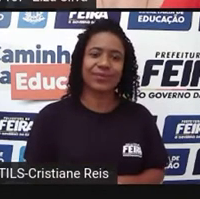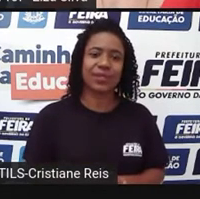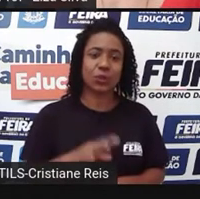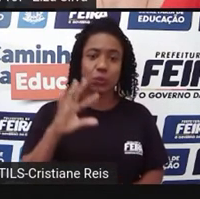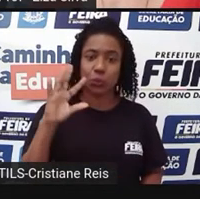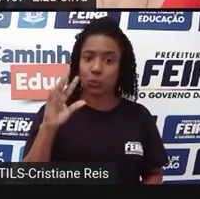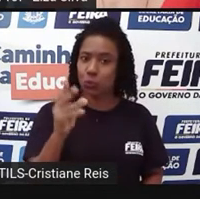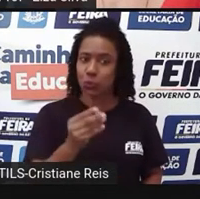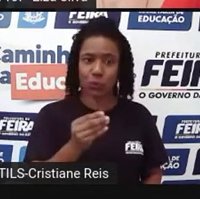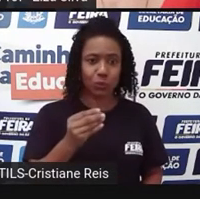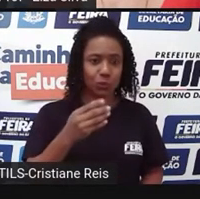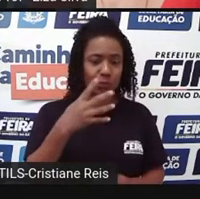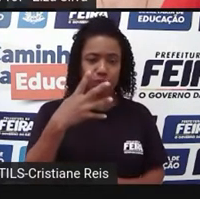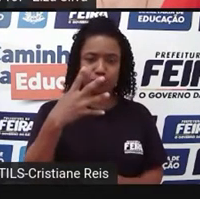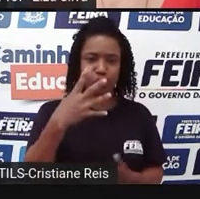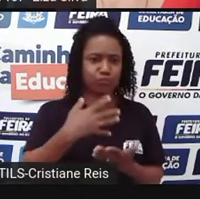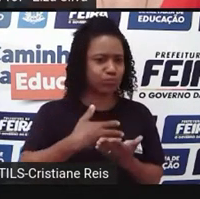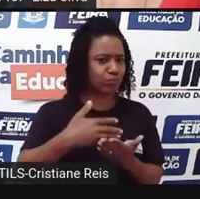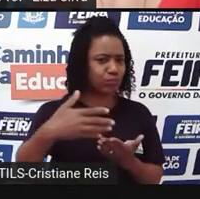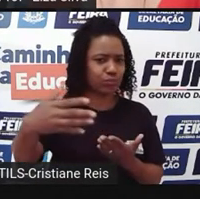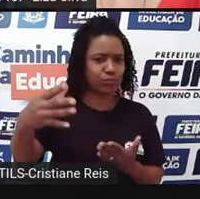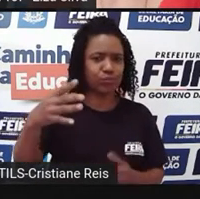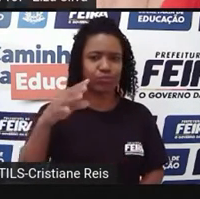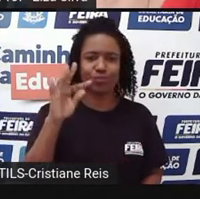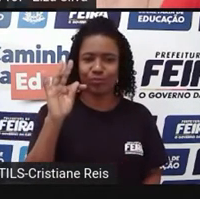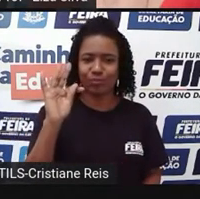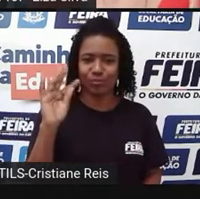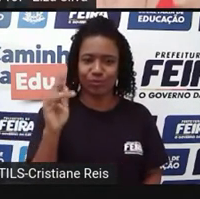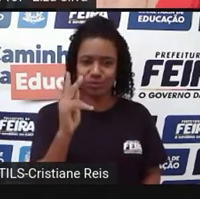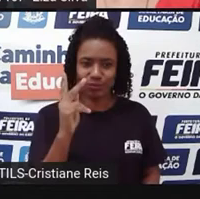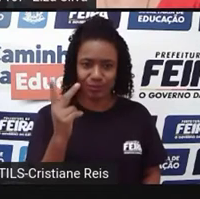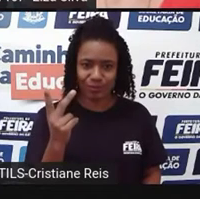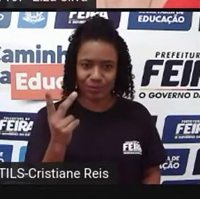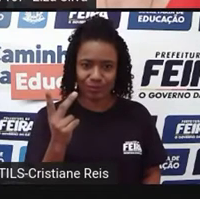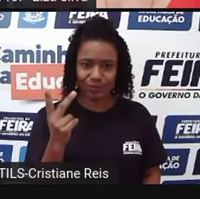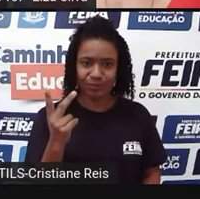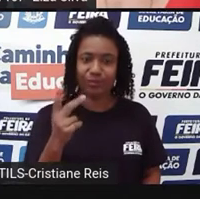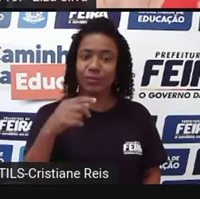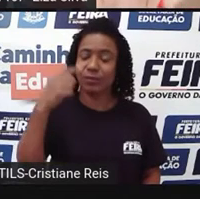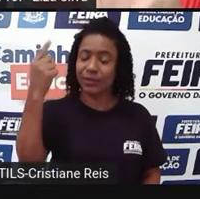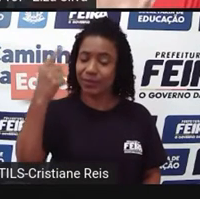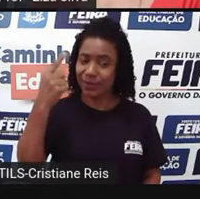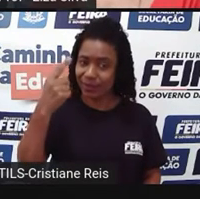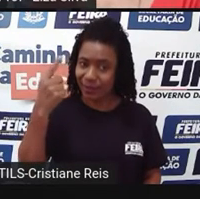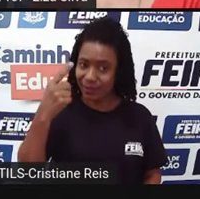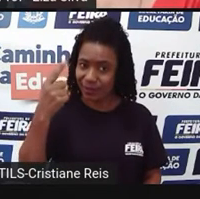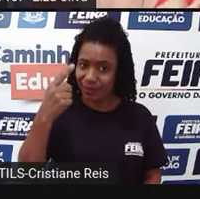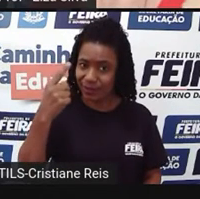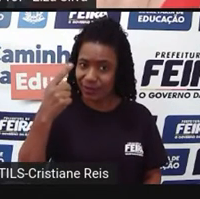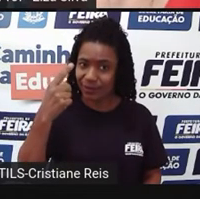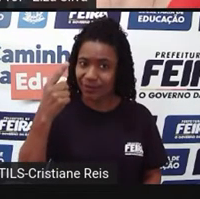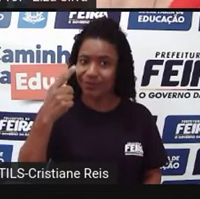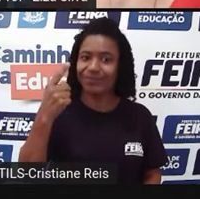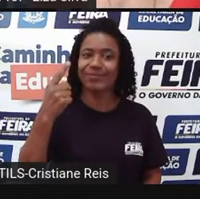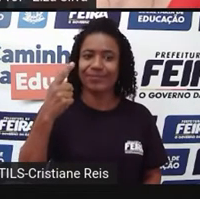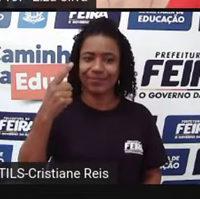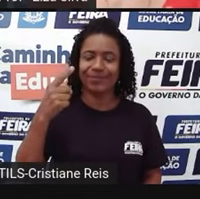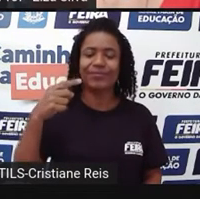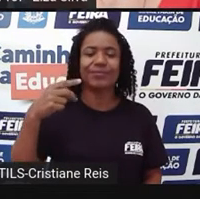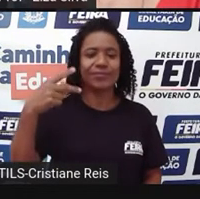estão observando junto comigo na tabela apenas o primeirão que floresce